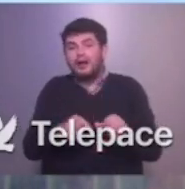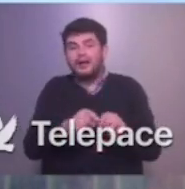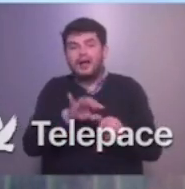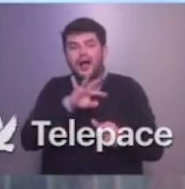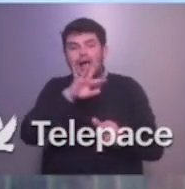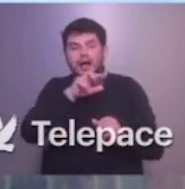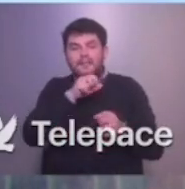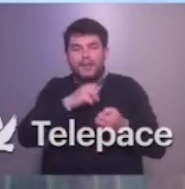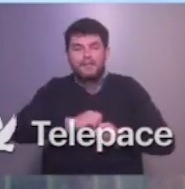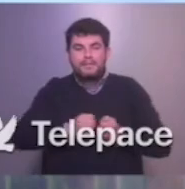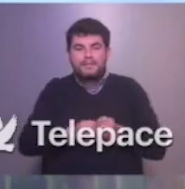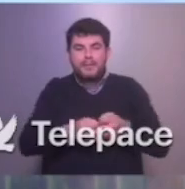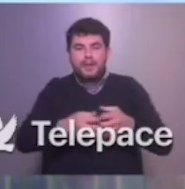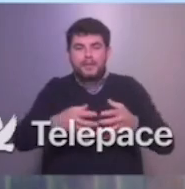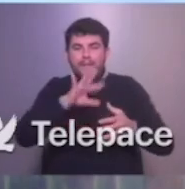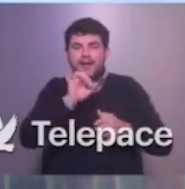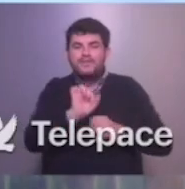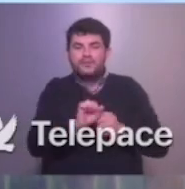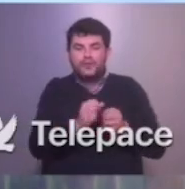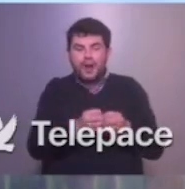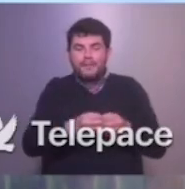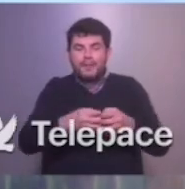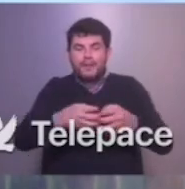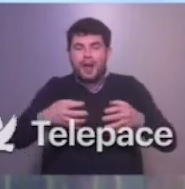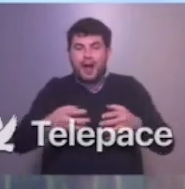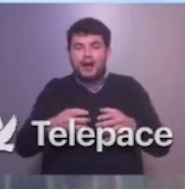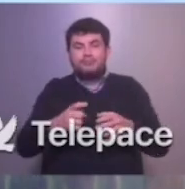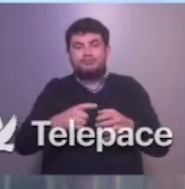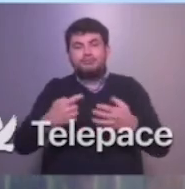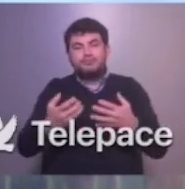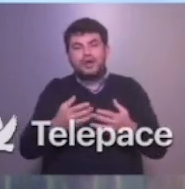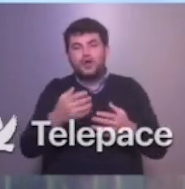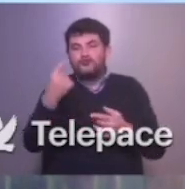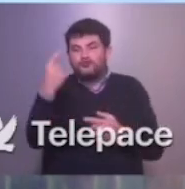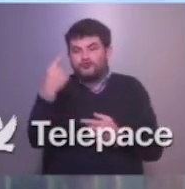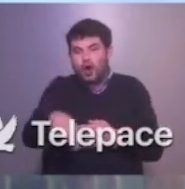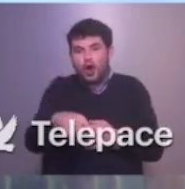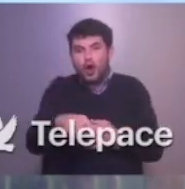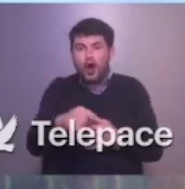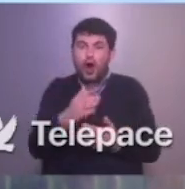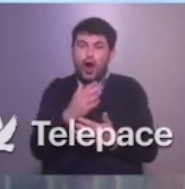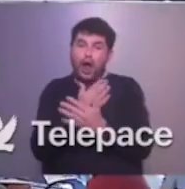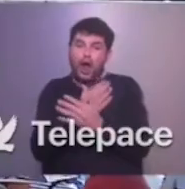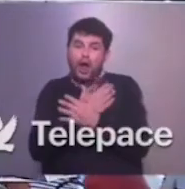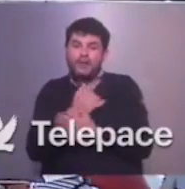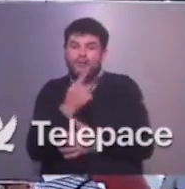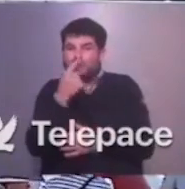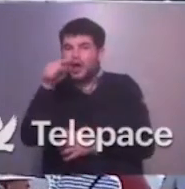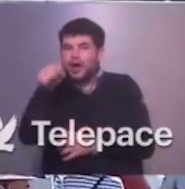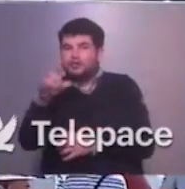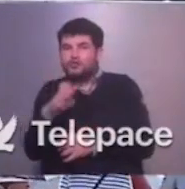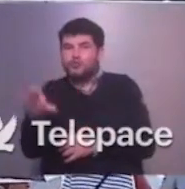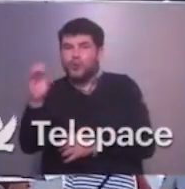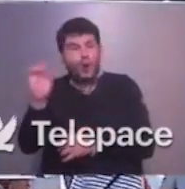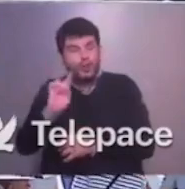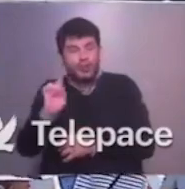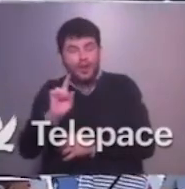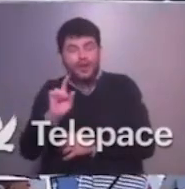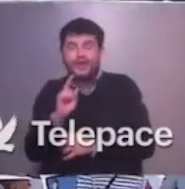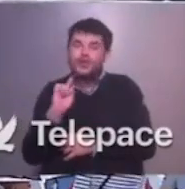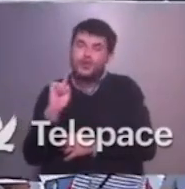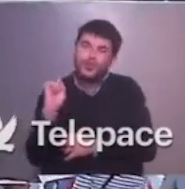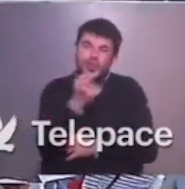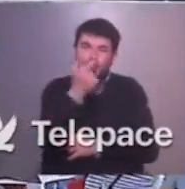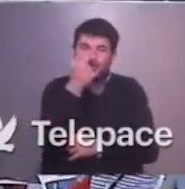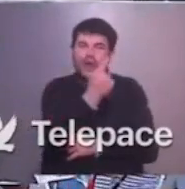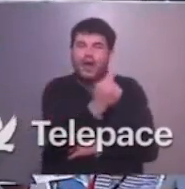a maternidade de sua mãe, estendendo-a não só ao discípulo amado, mas a